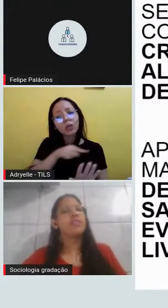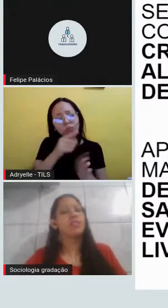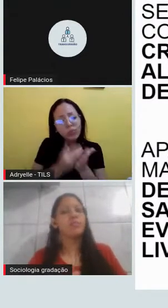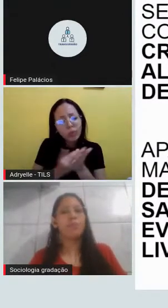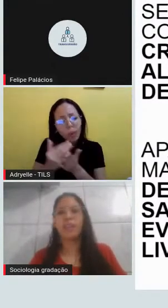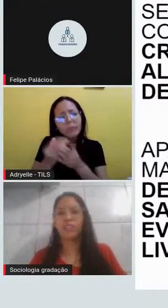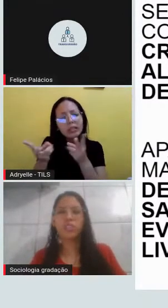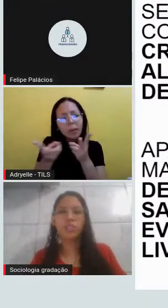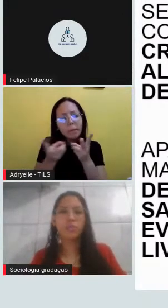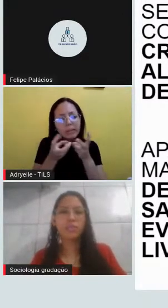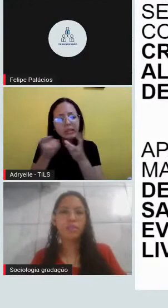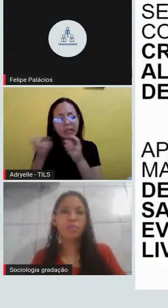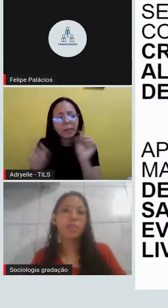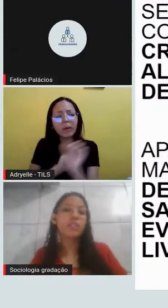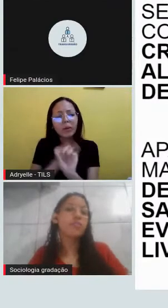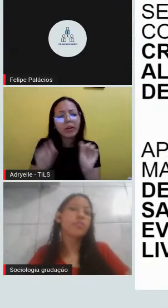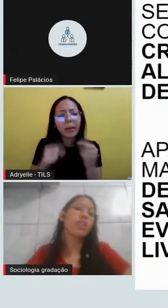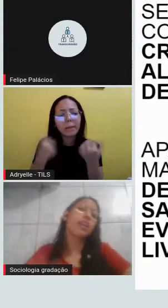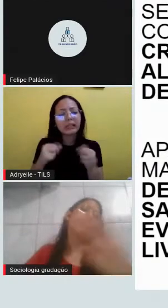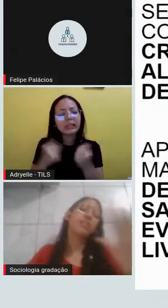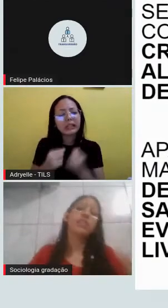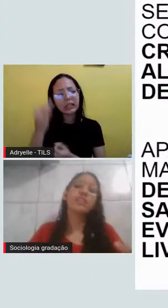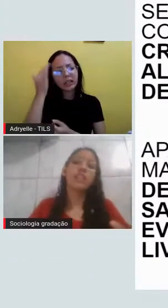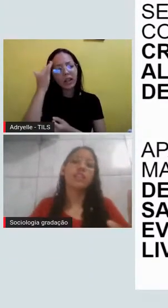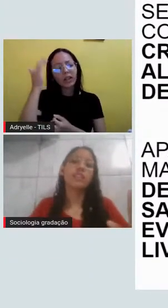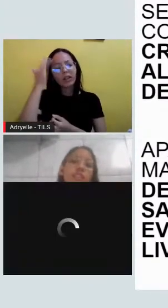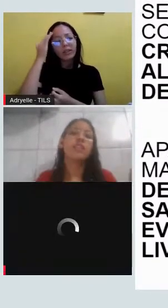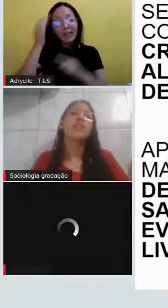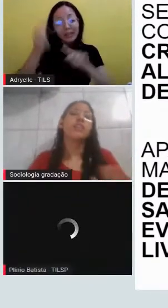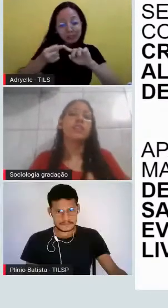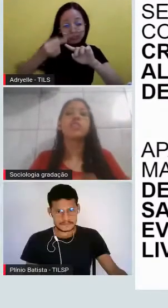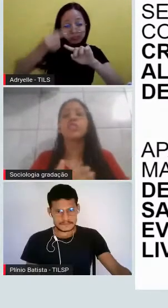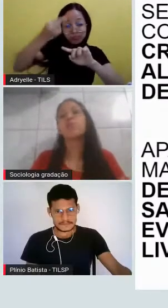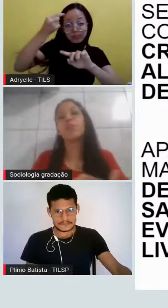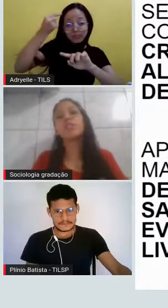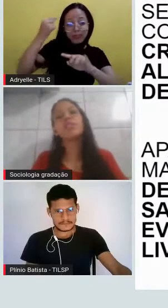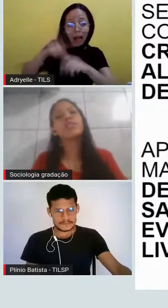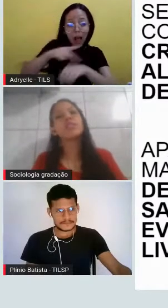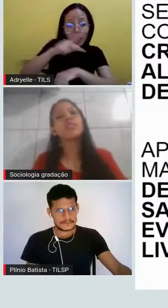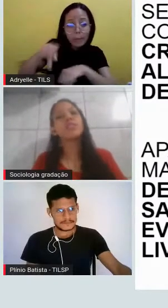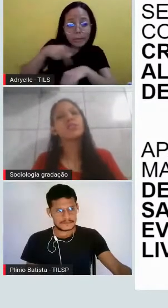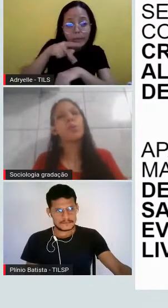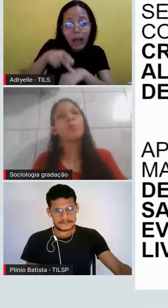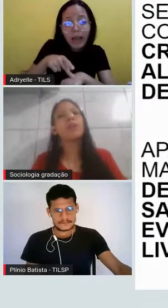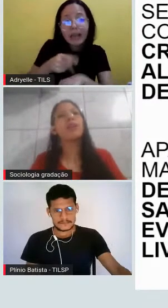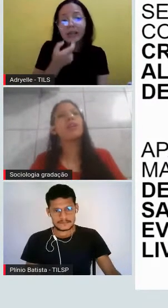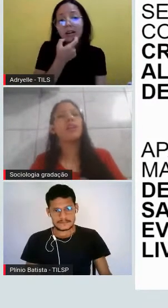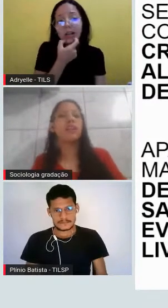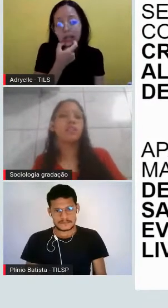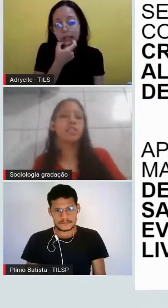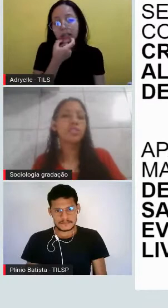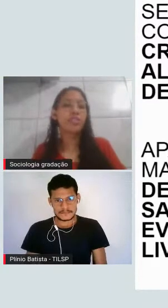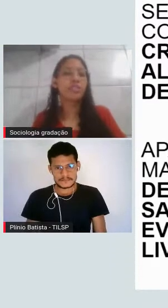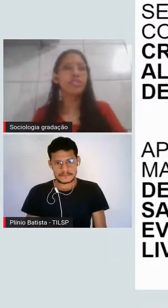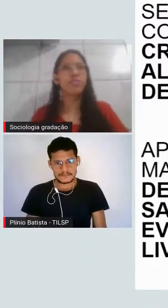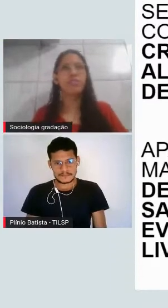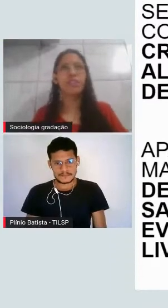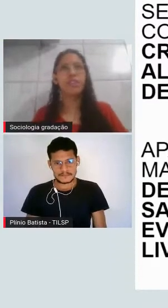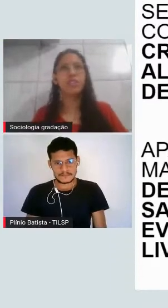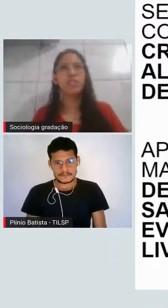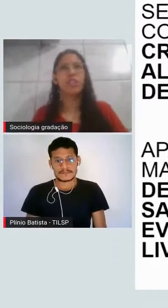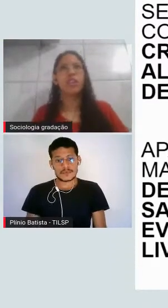que a gente tem que perceber também que foi lá na Inglaterra, né? E a gente pode trazer essa questão para a questão